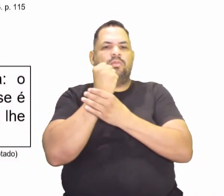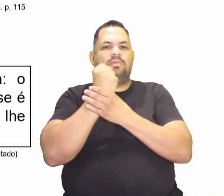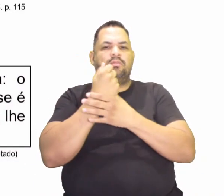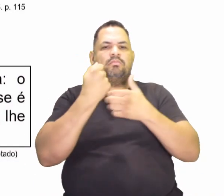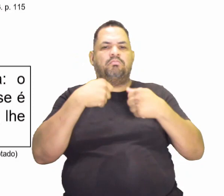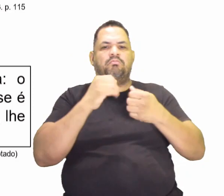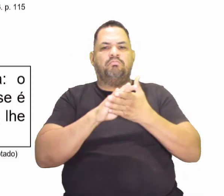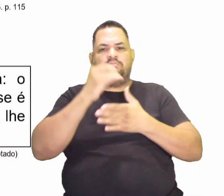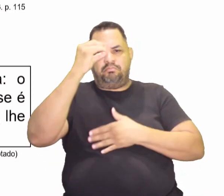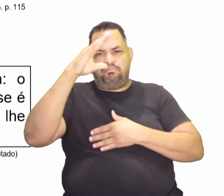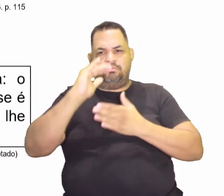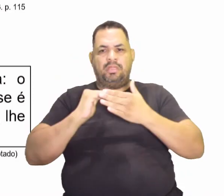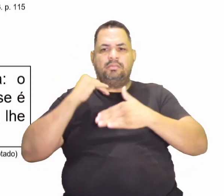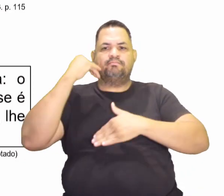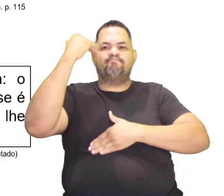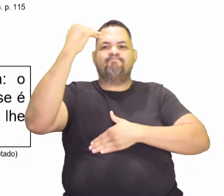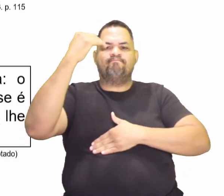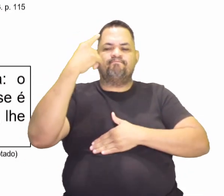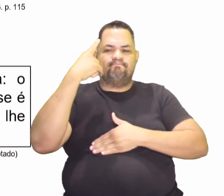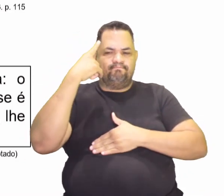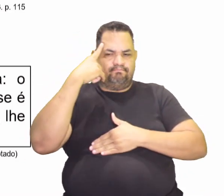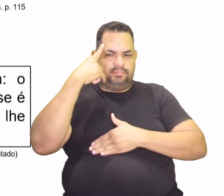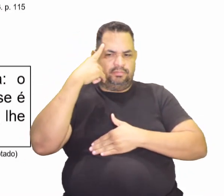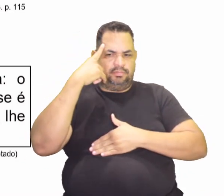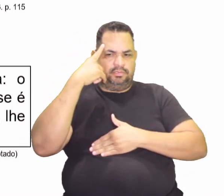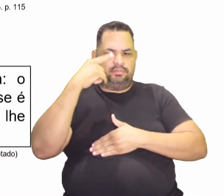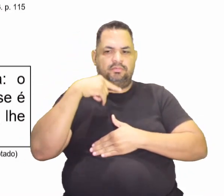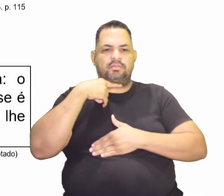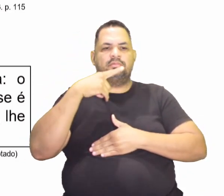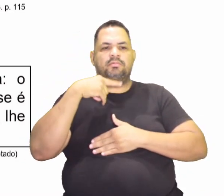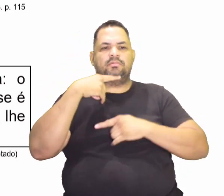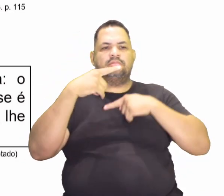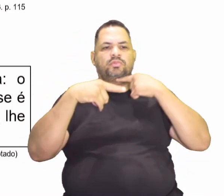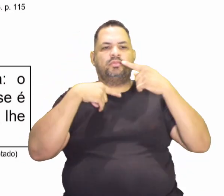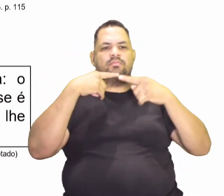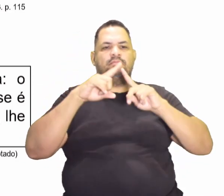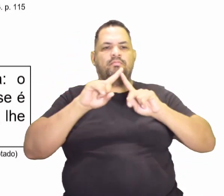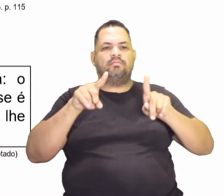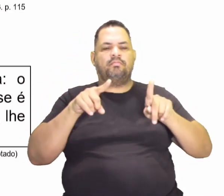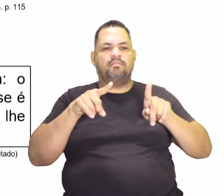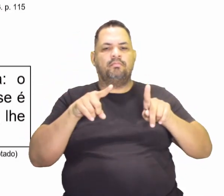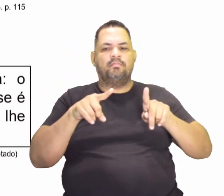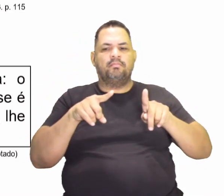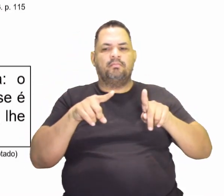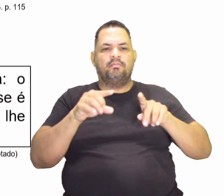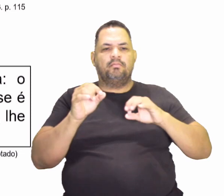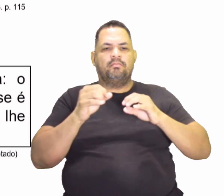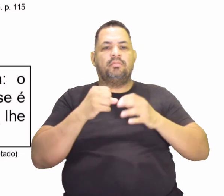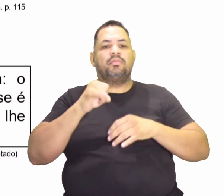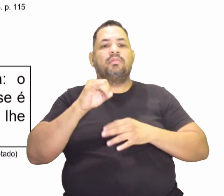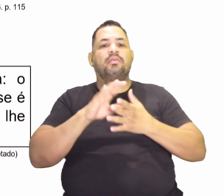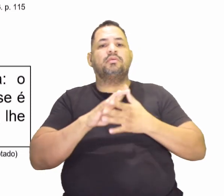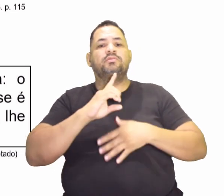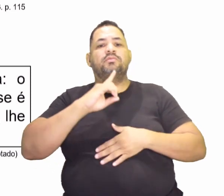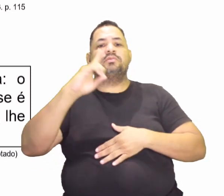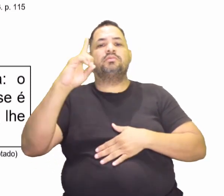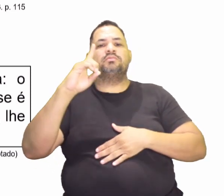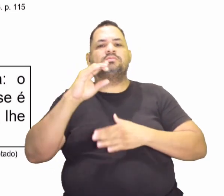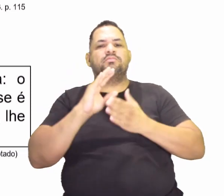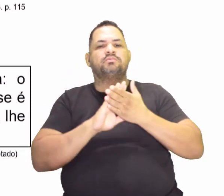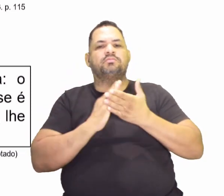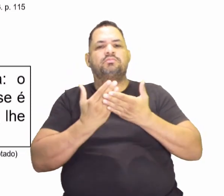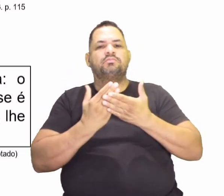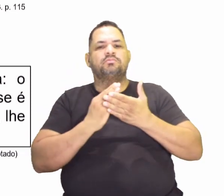de poder conhecer algo além do pensamento que duvida. Mas, e se houvesse um Deus